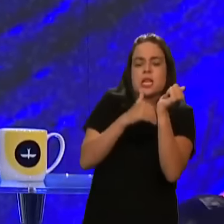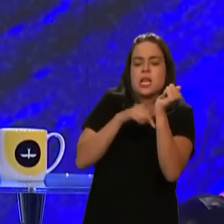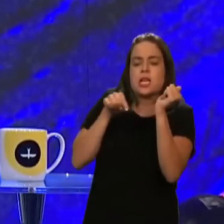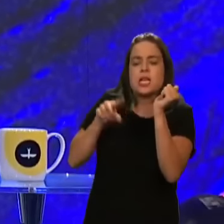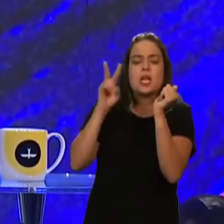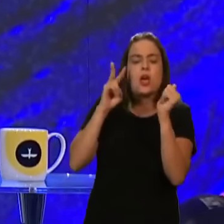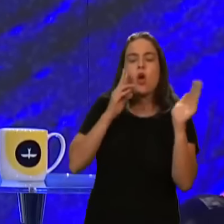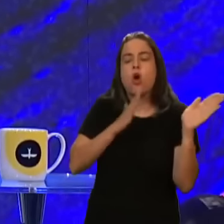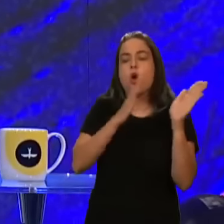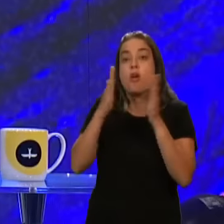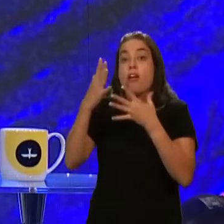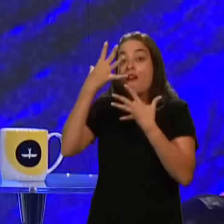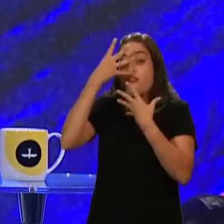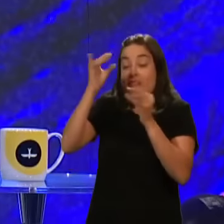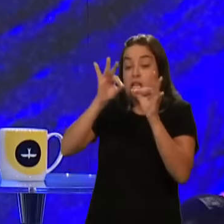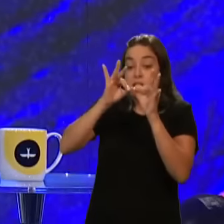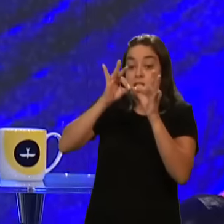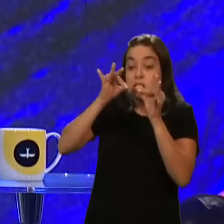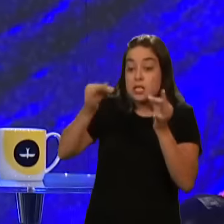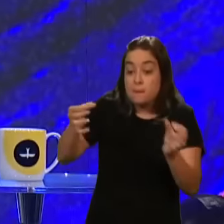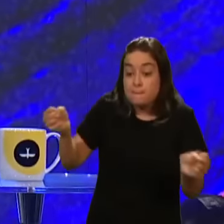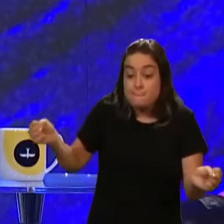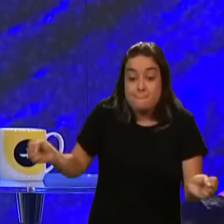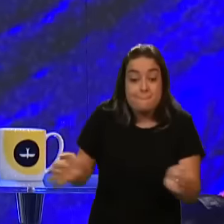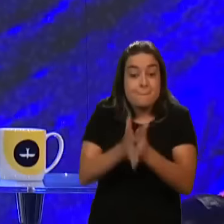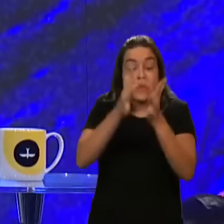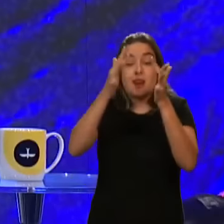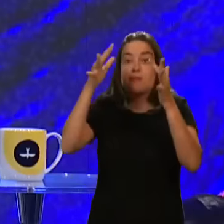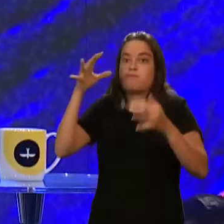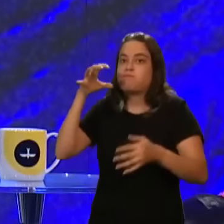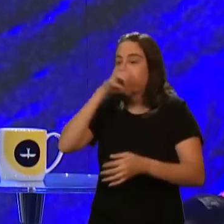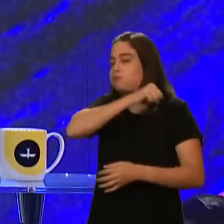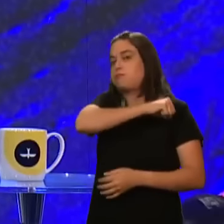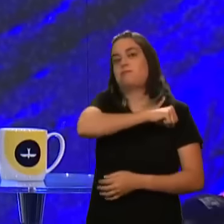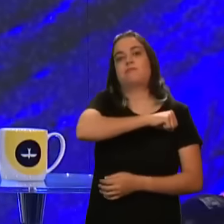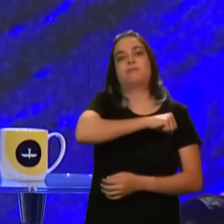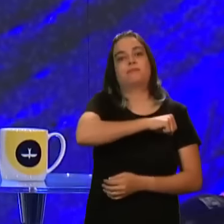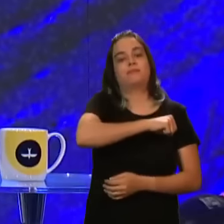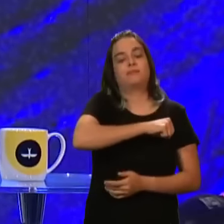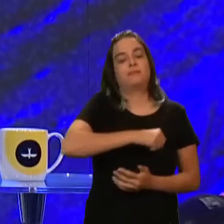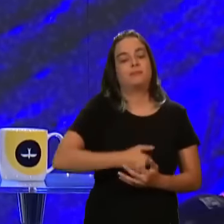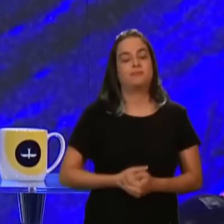e imediata, seguida de um milagre imediato.